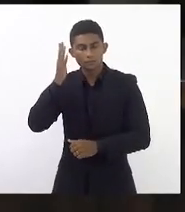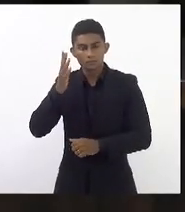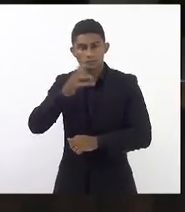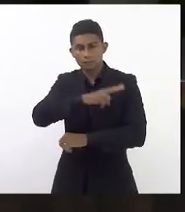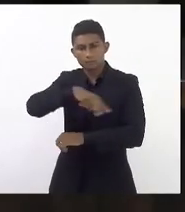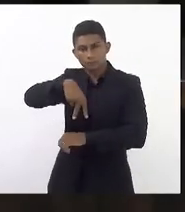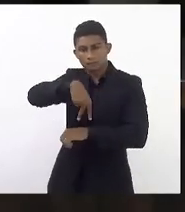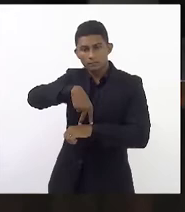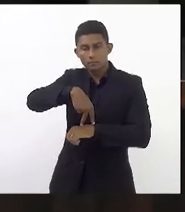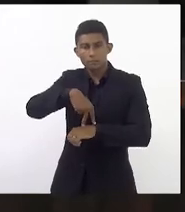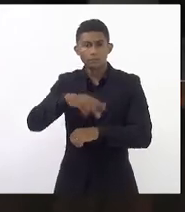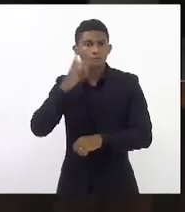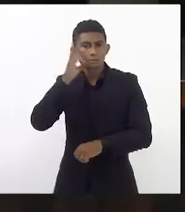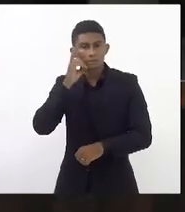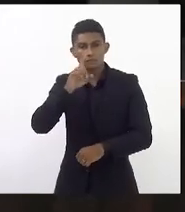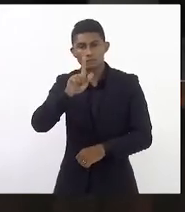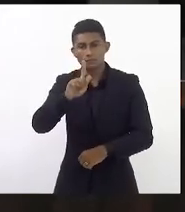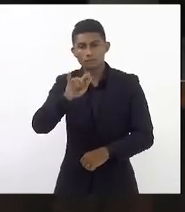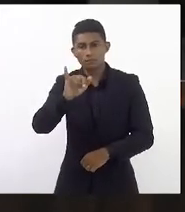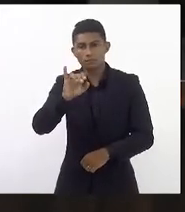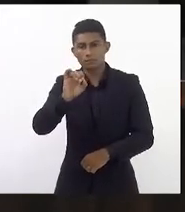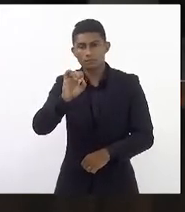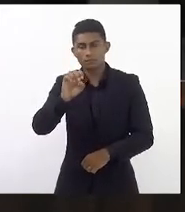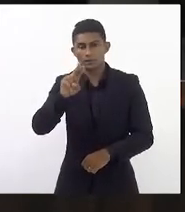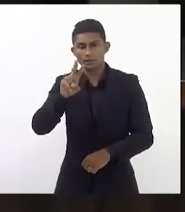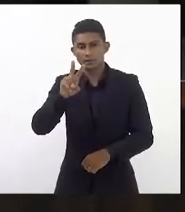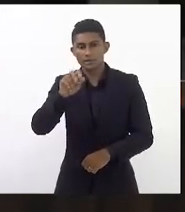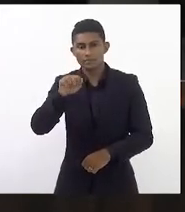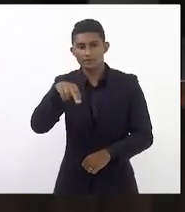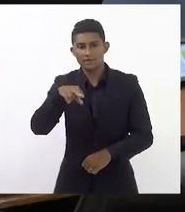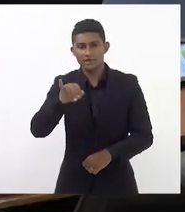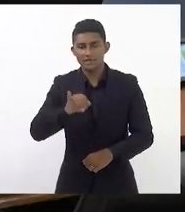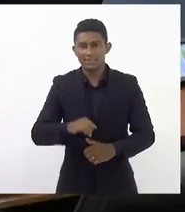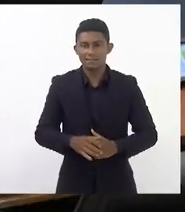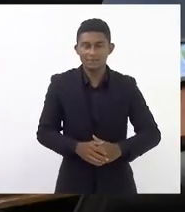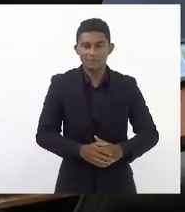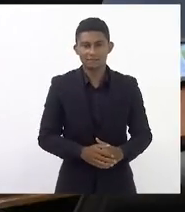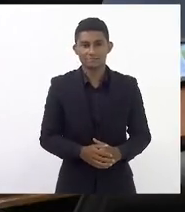nobre deputado Giovanni Ratim, que dispõe de 10 minutos.